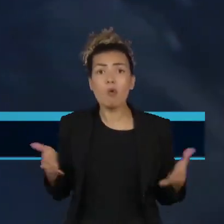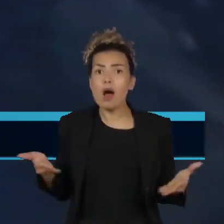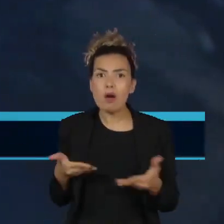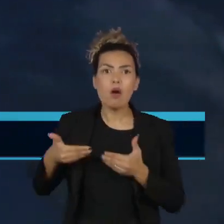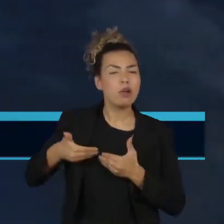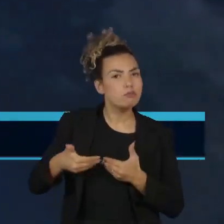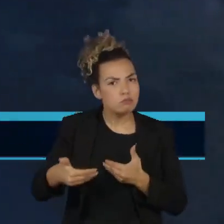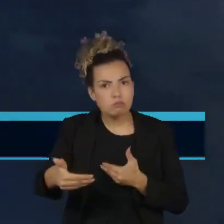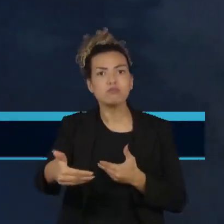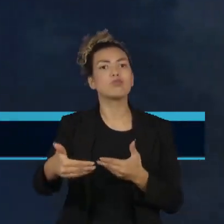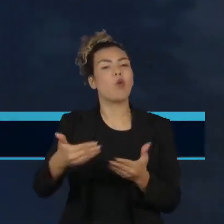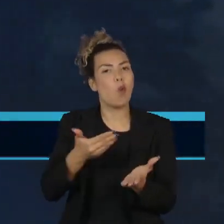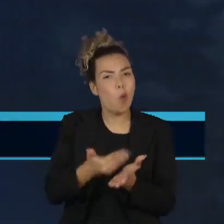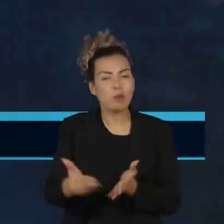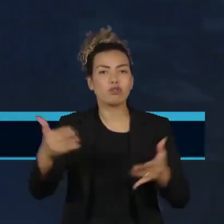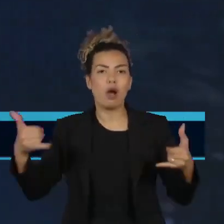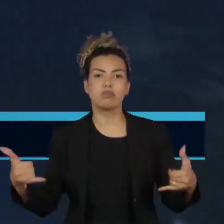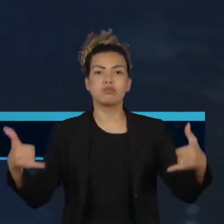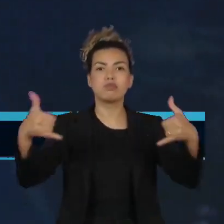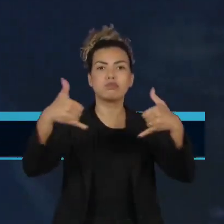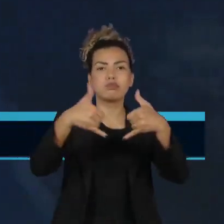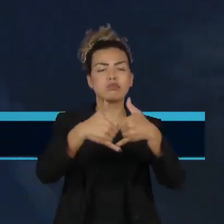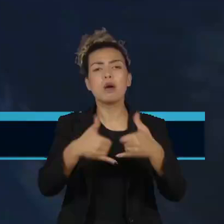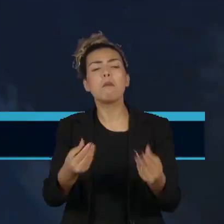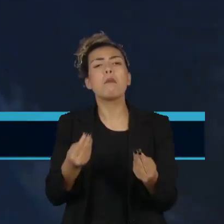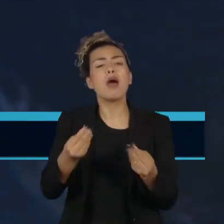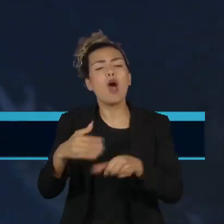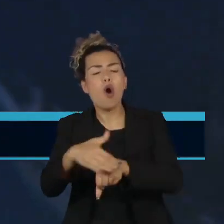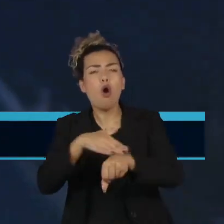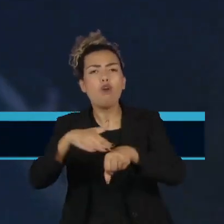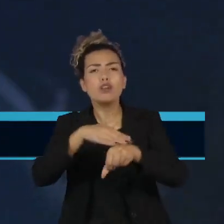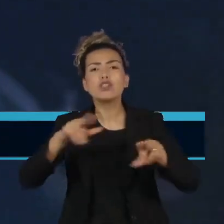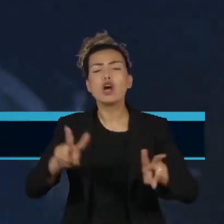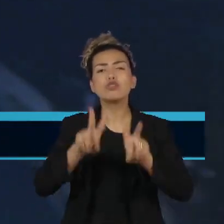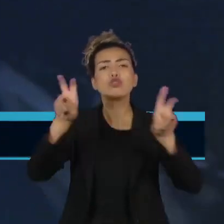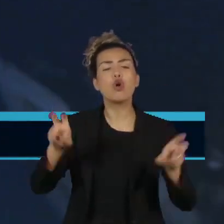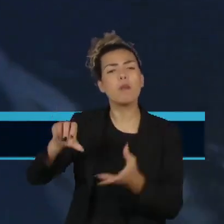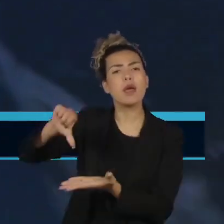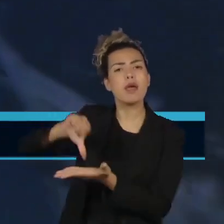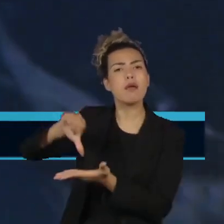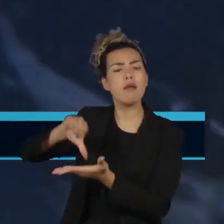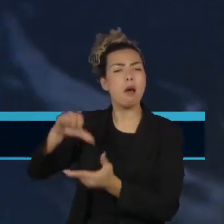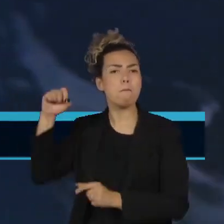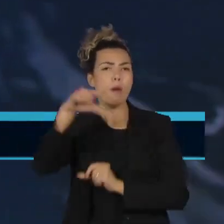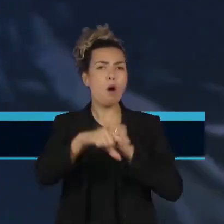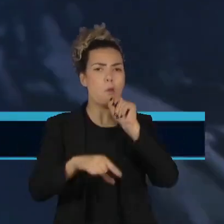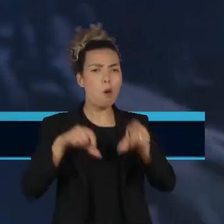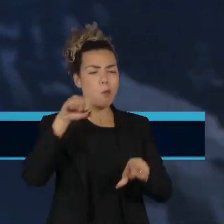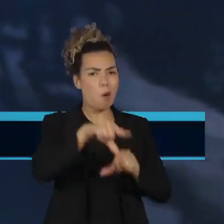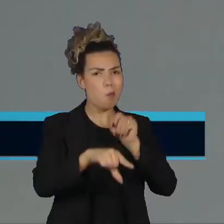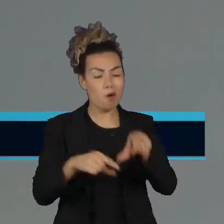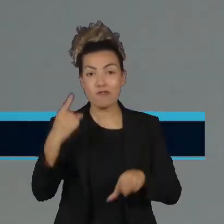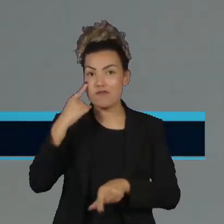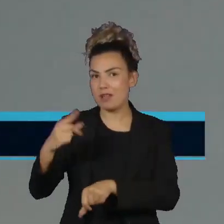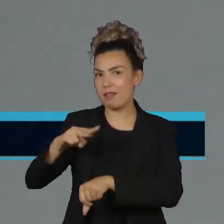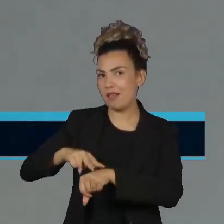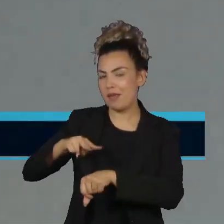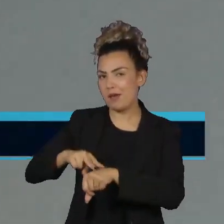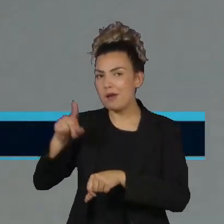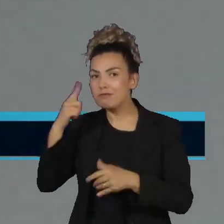por telefone sobre a resposta ao ataque iraniano. Veja os detalhes com o nosso correspondente em Londres, Leão Serva.